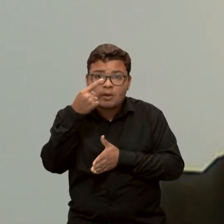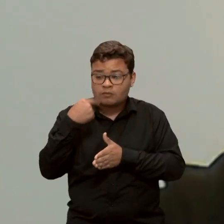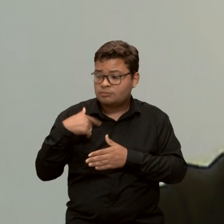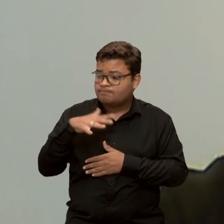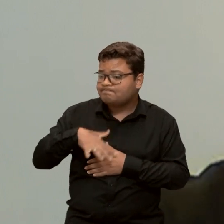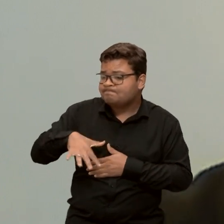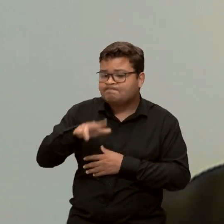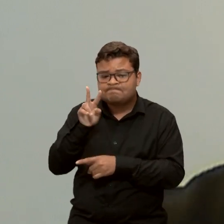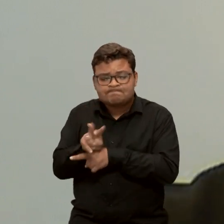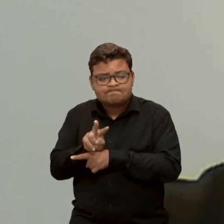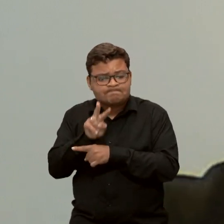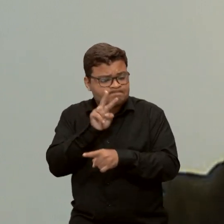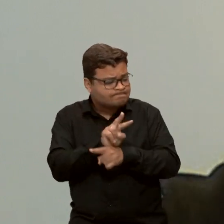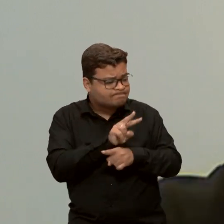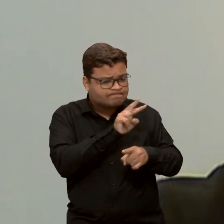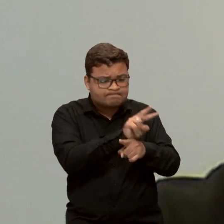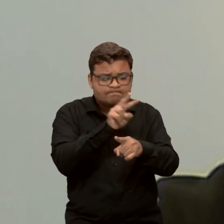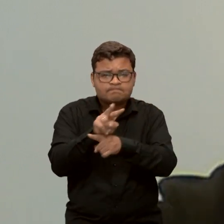o espaço.